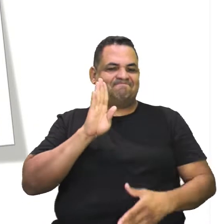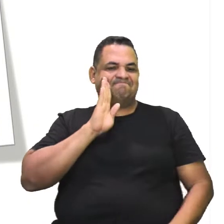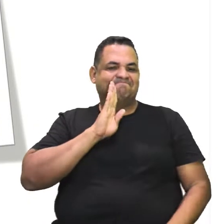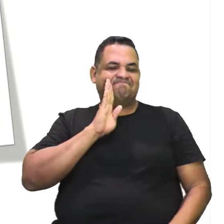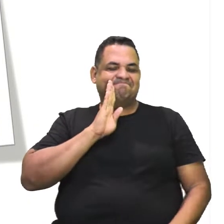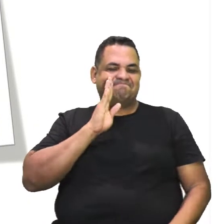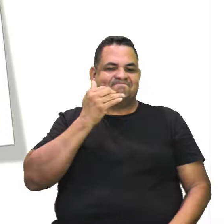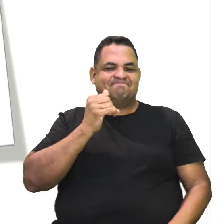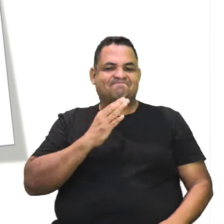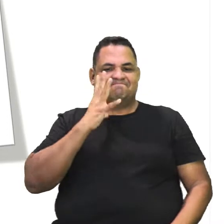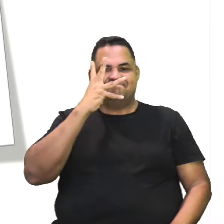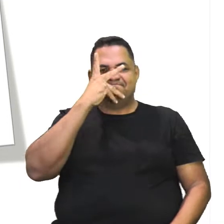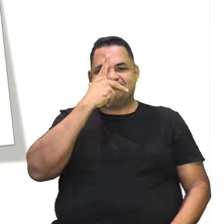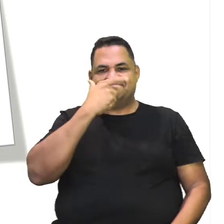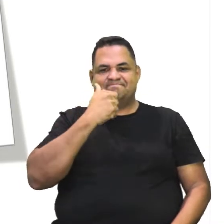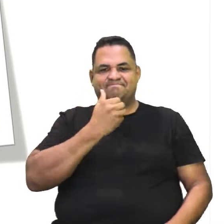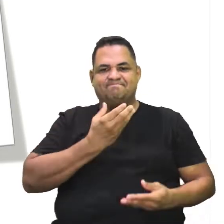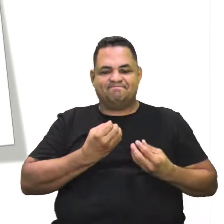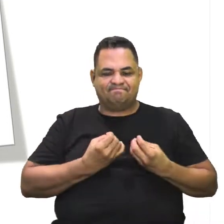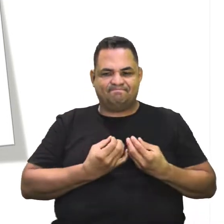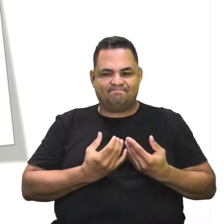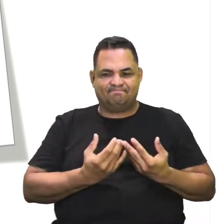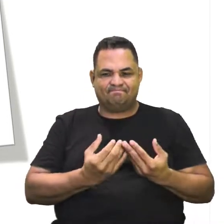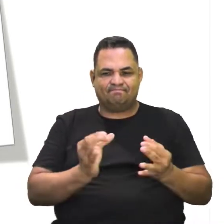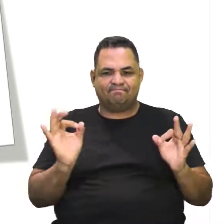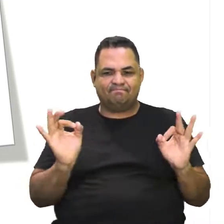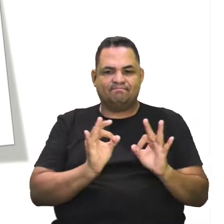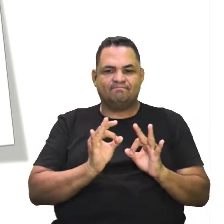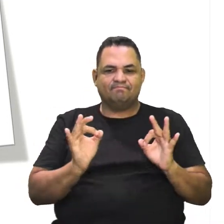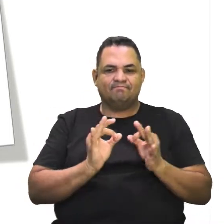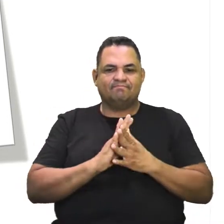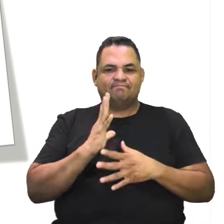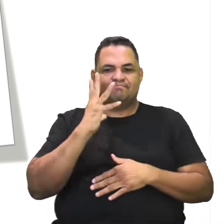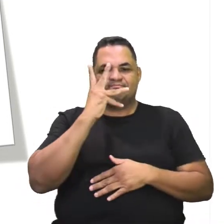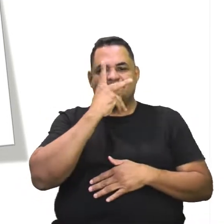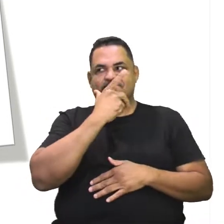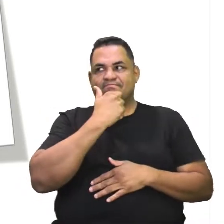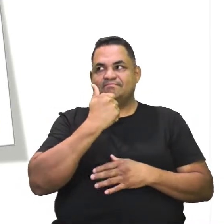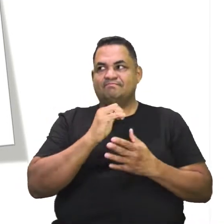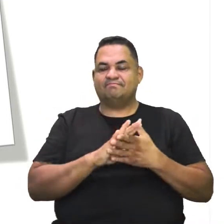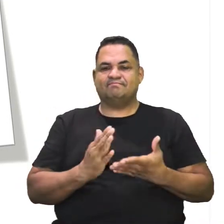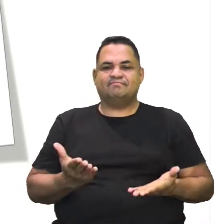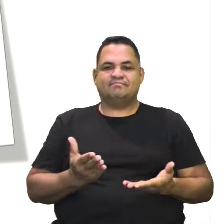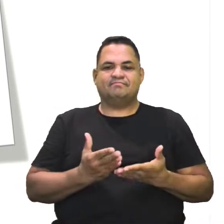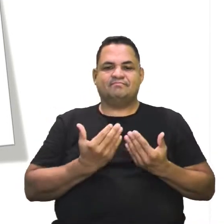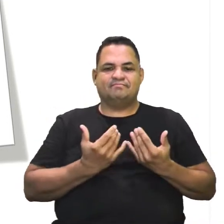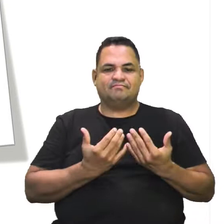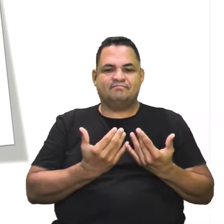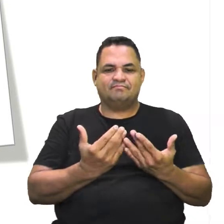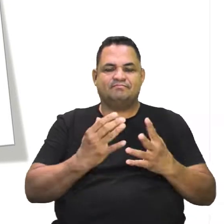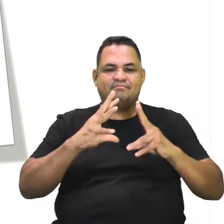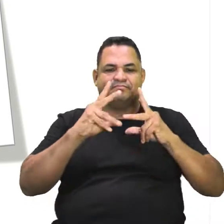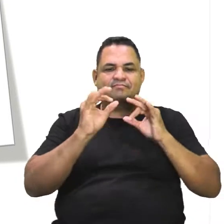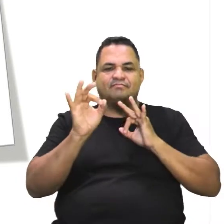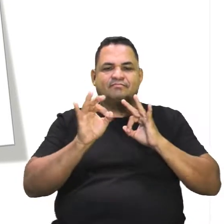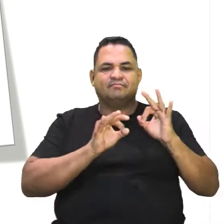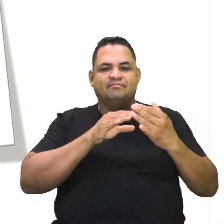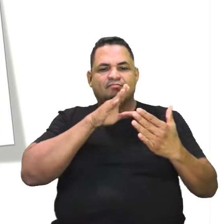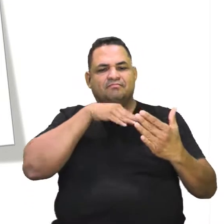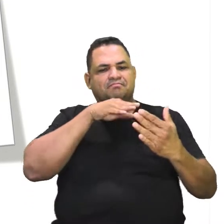hein? Tá linda essa. Gramadozinho perfeito. Linda, linda, linda. Muito bom. Olha lá, um gramado todo, ela